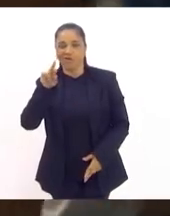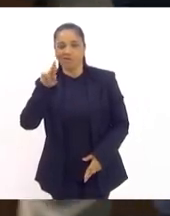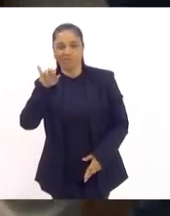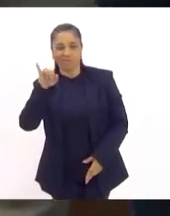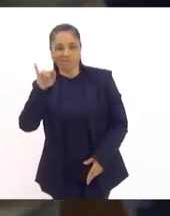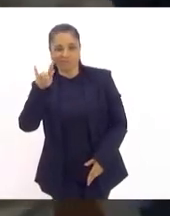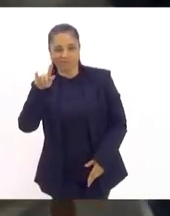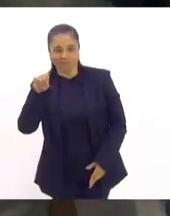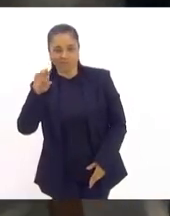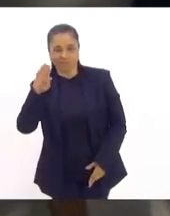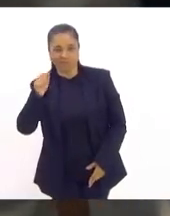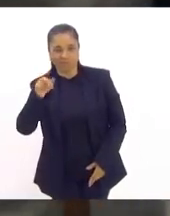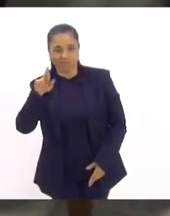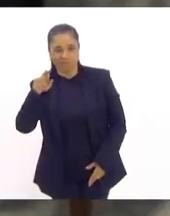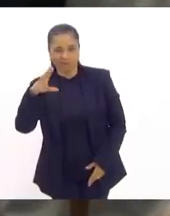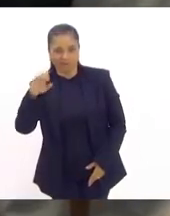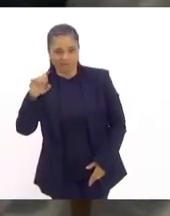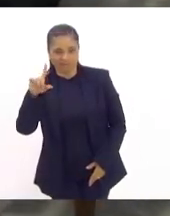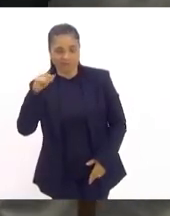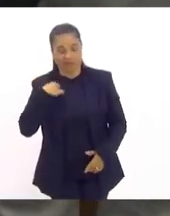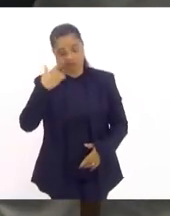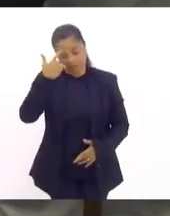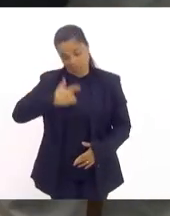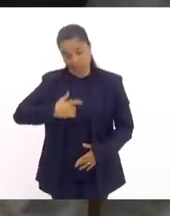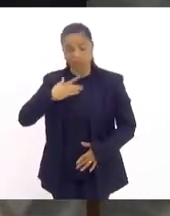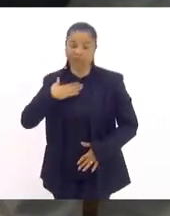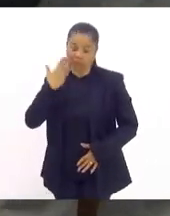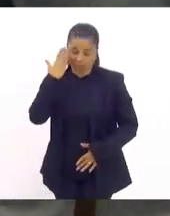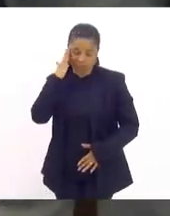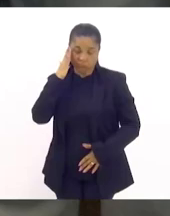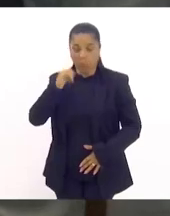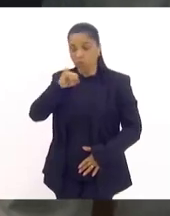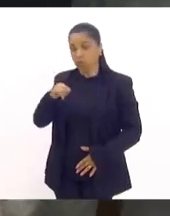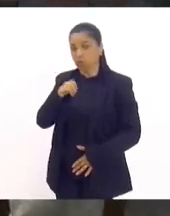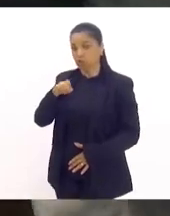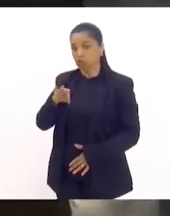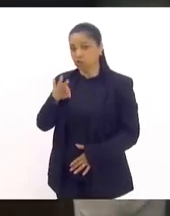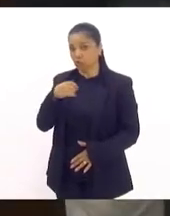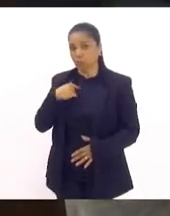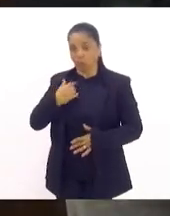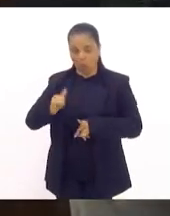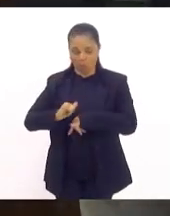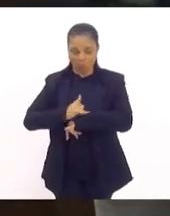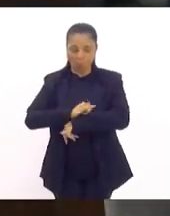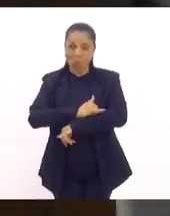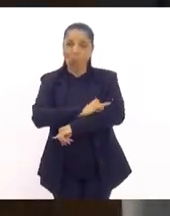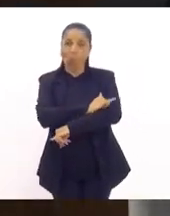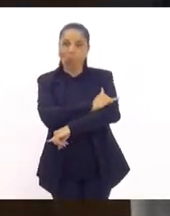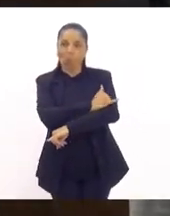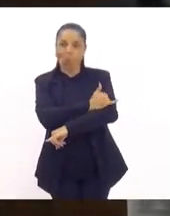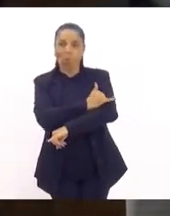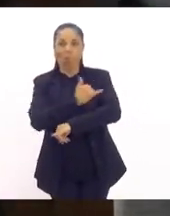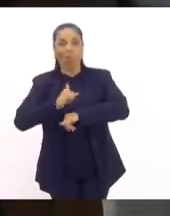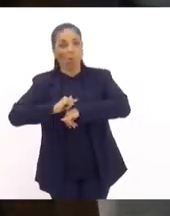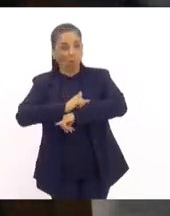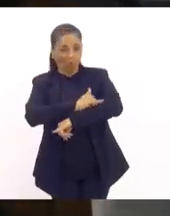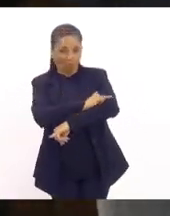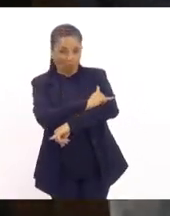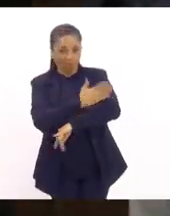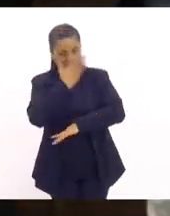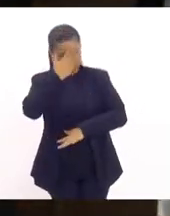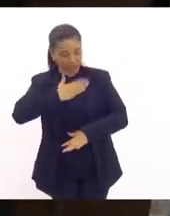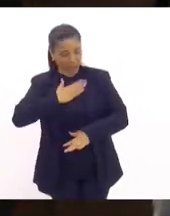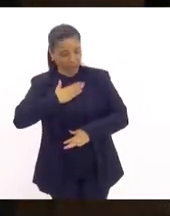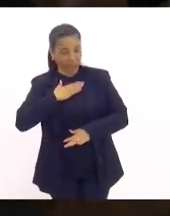eu entendo que cada um é de um jeito. Eu sempre fui um gordo... Reciclado, eu sempre fui um gordo muito